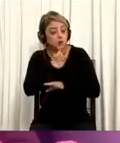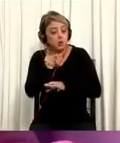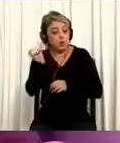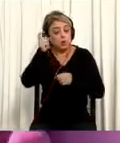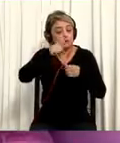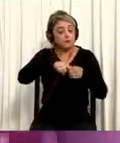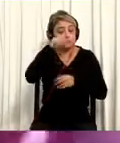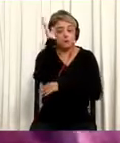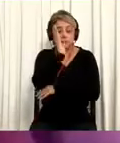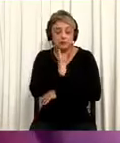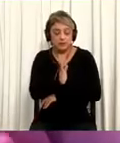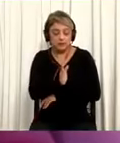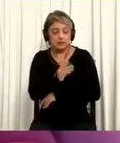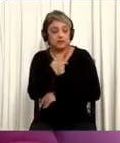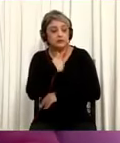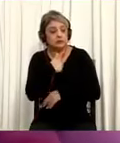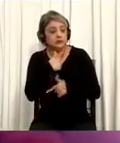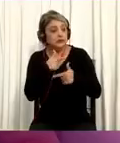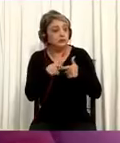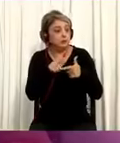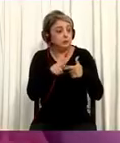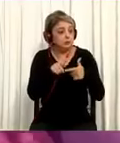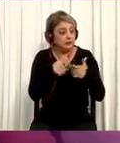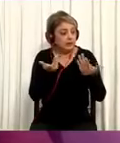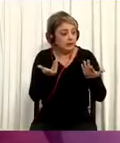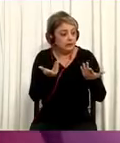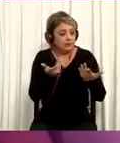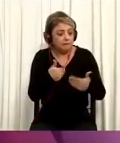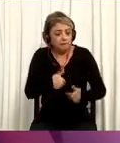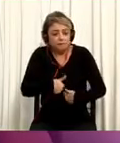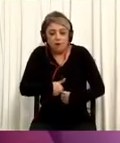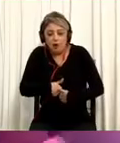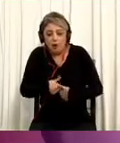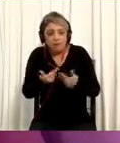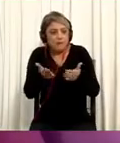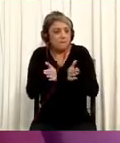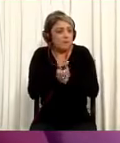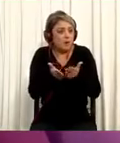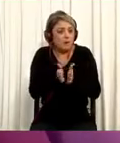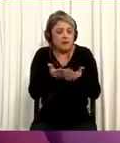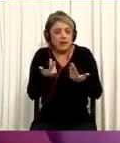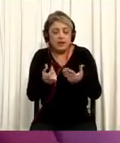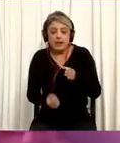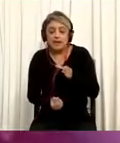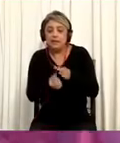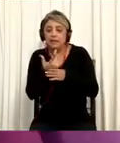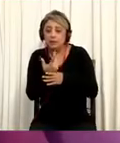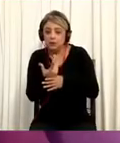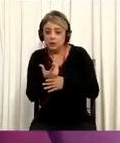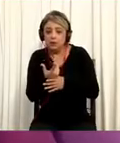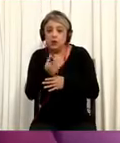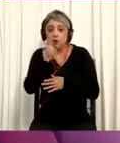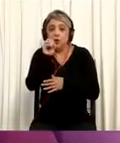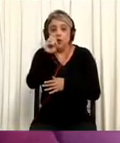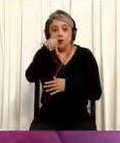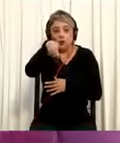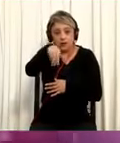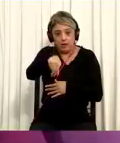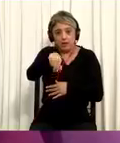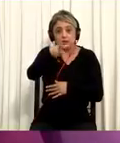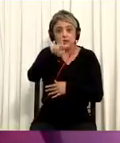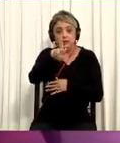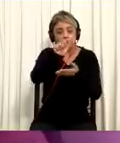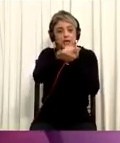voltou ao Brasil, tendo aquela situação de fome, de miséria, ele criou, né,